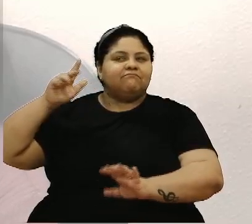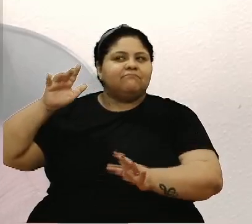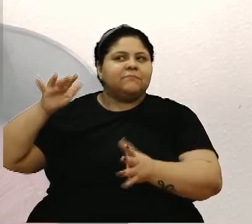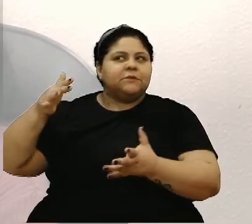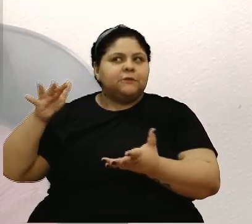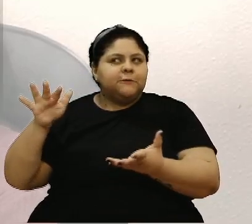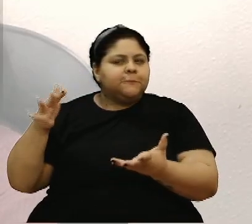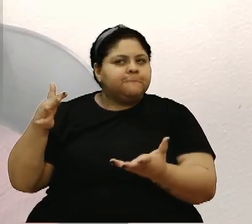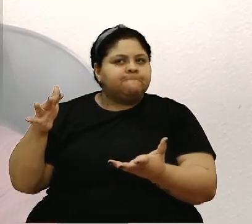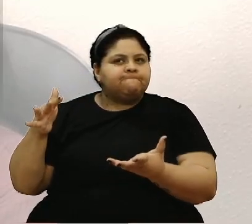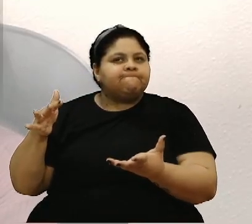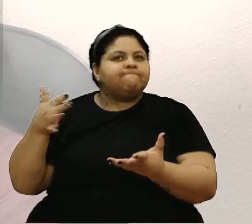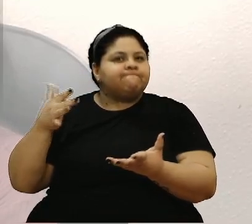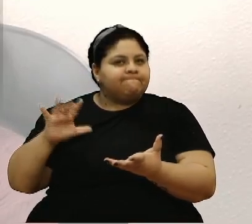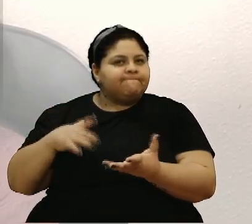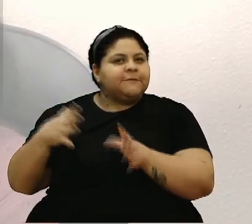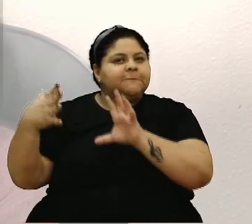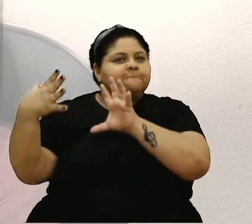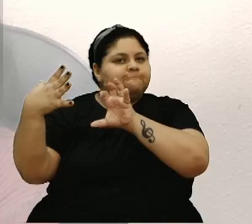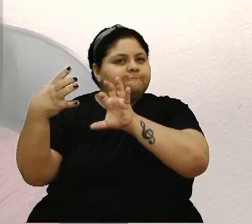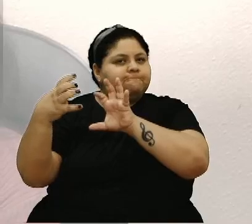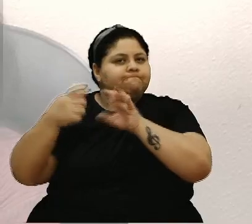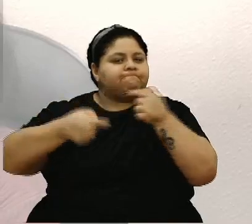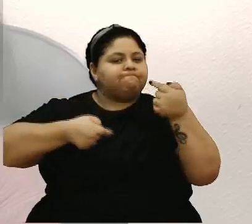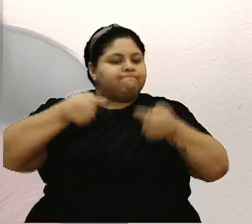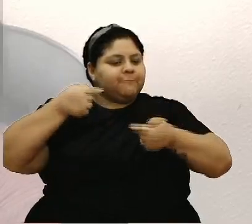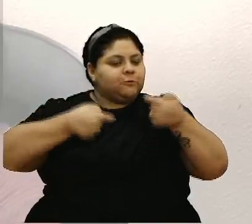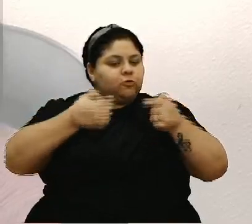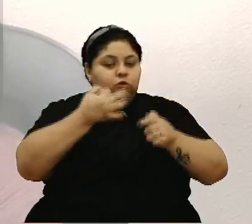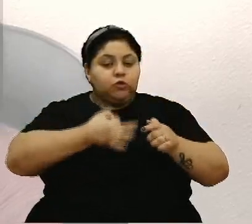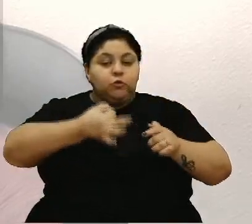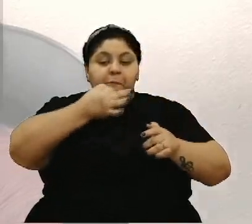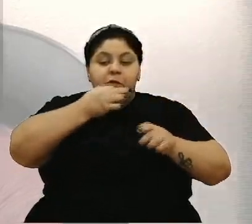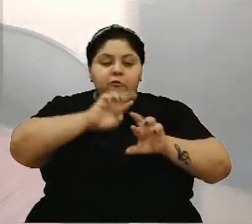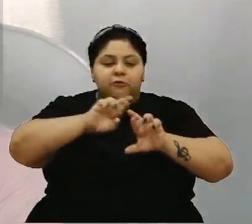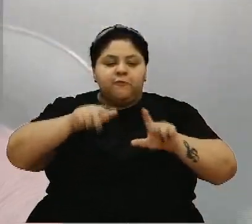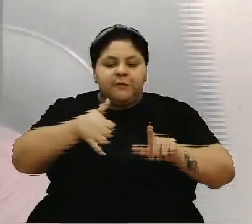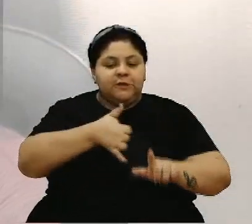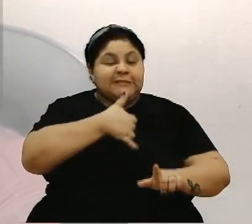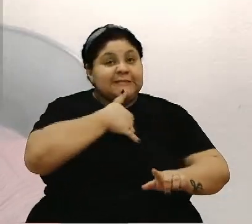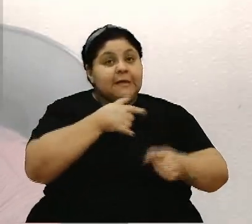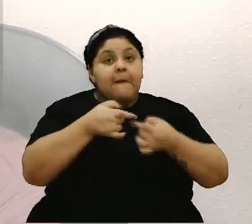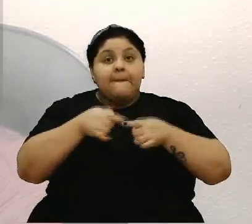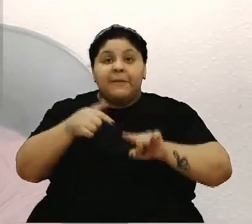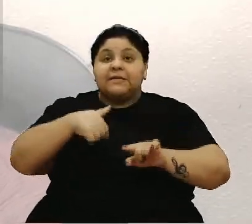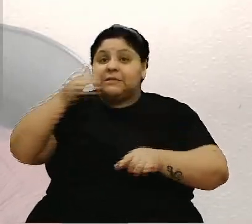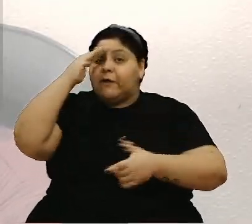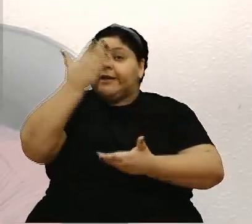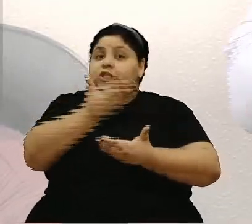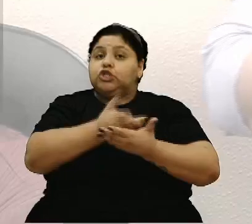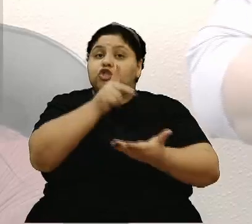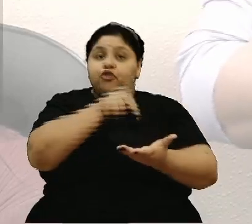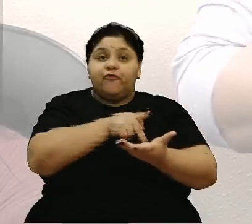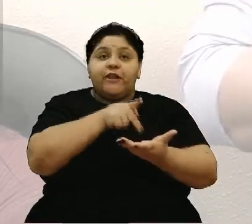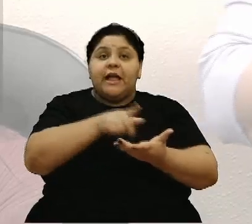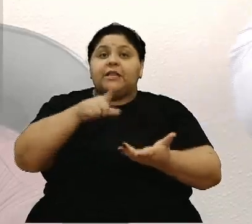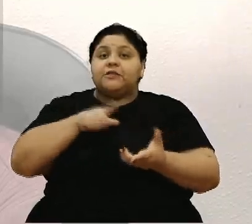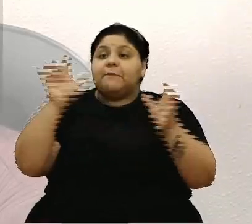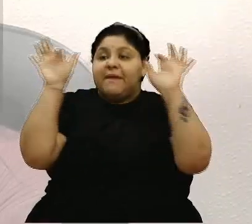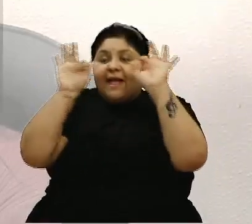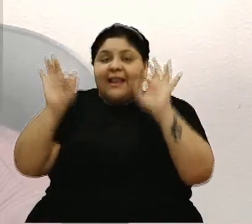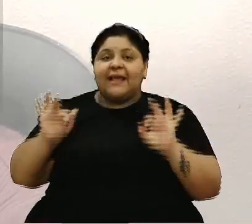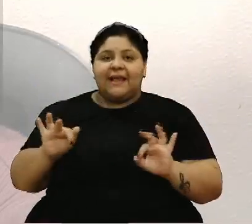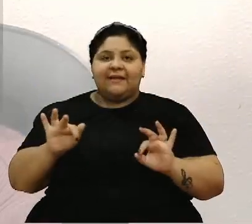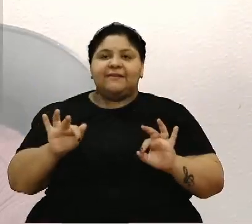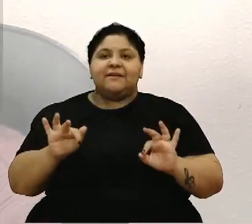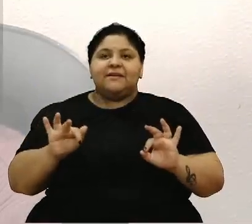muitas desavenças, muitas tristezas, mas também tenho certeza absoluta que nos traz muita alegria